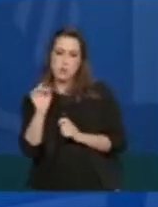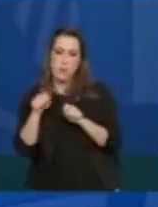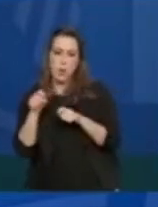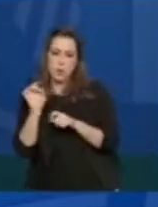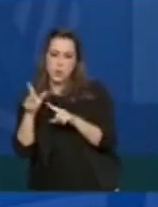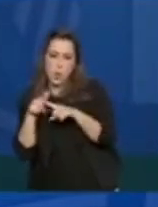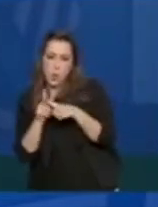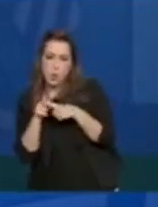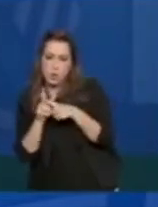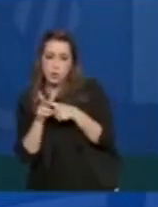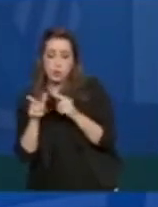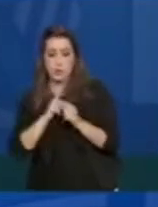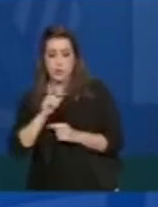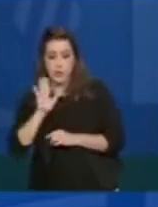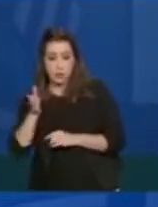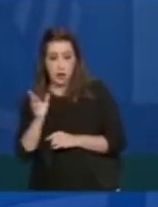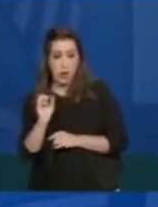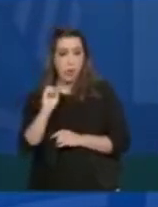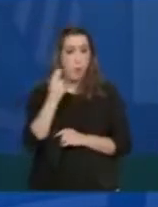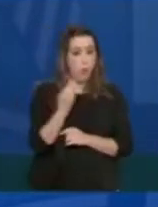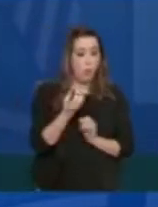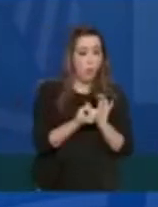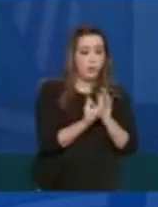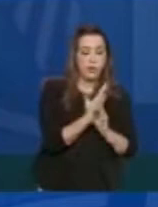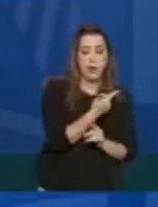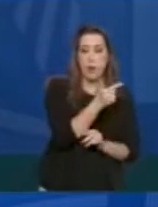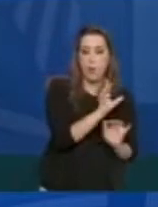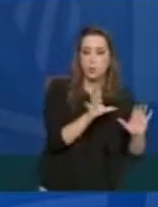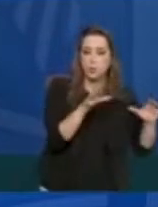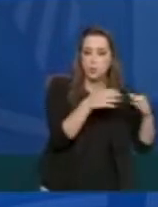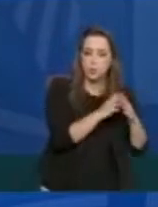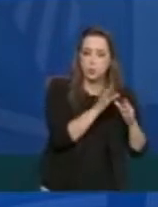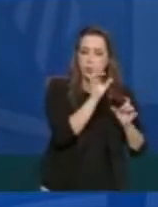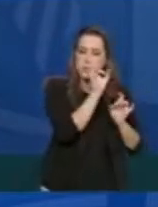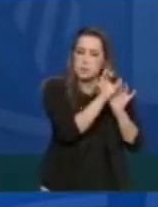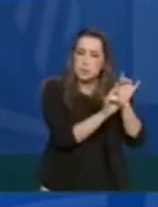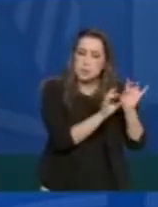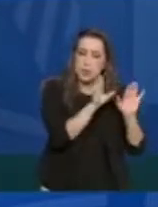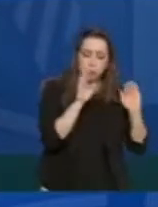Nós não podemos, dada a seriedade